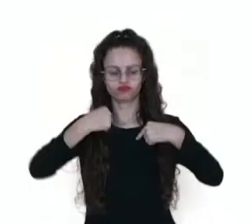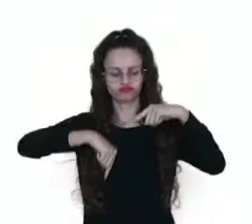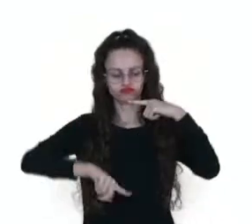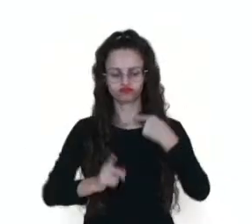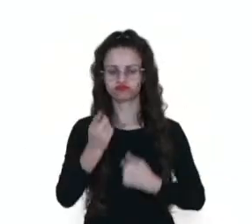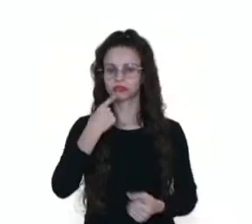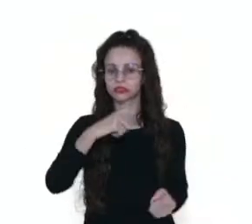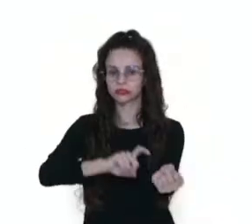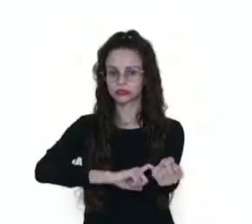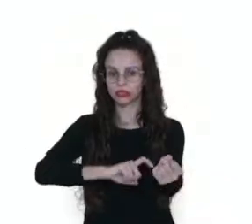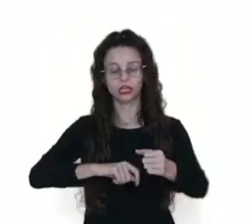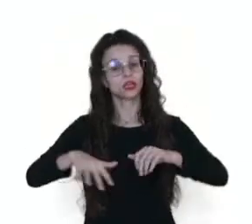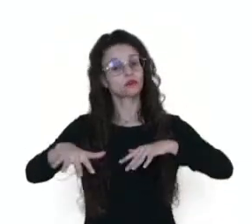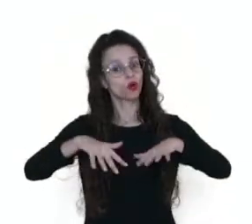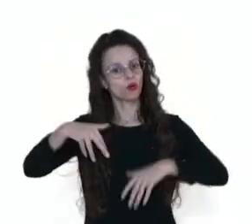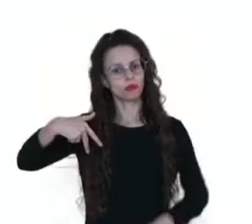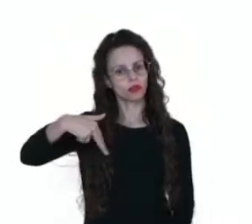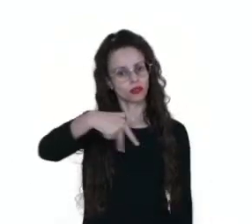a mobilidade, a